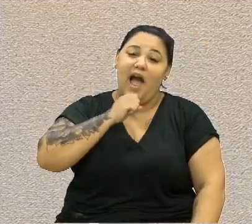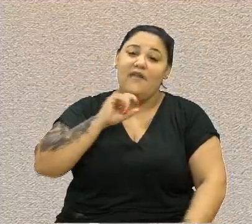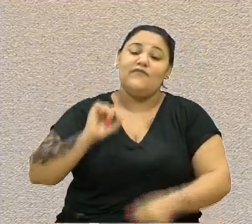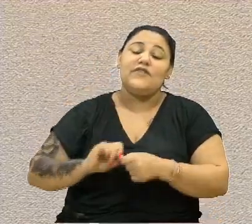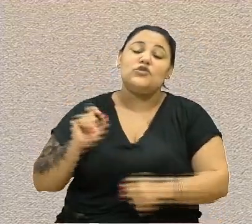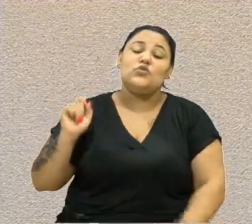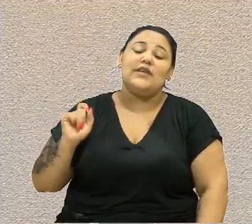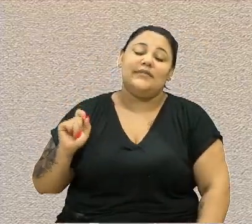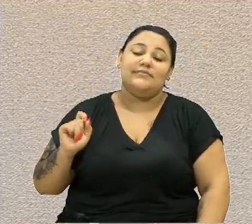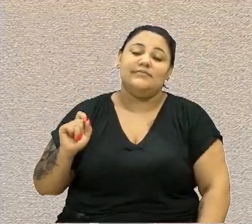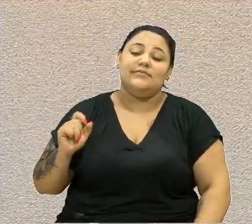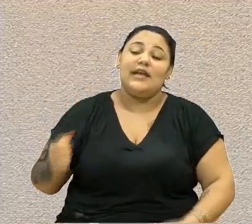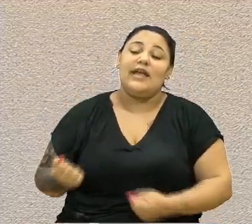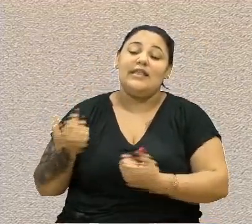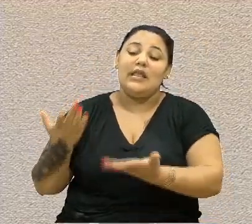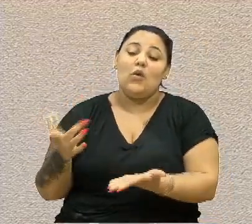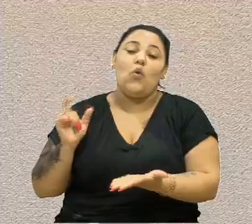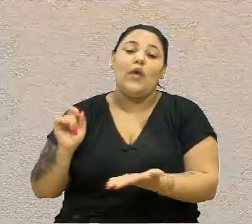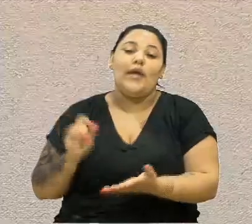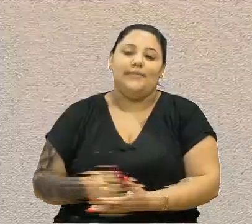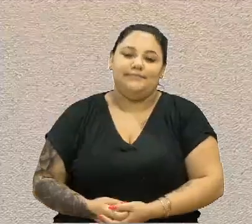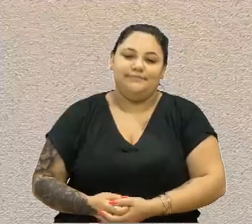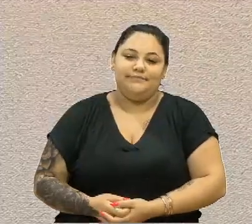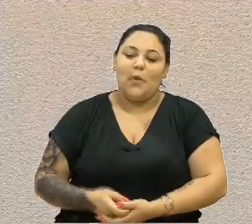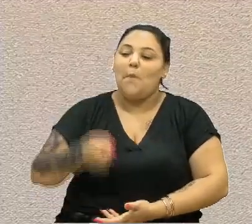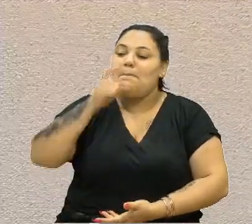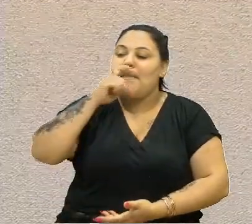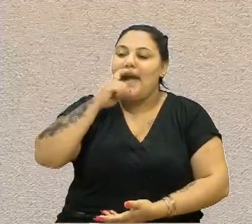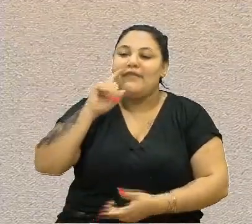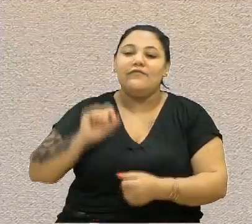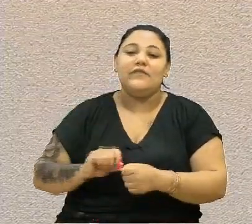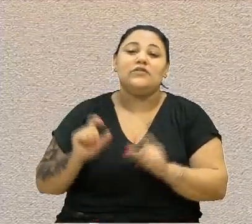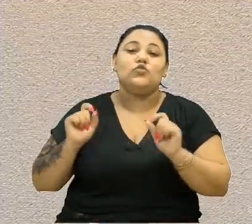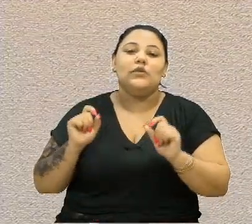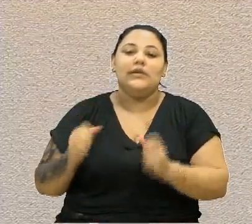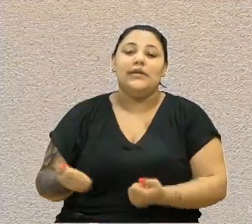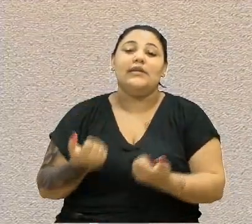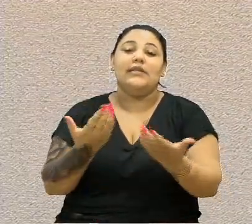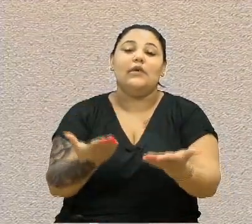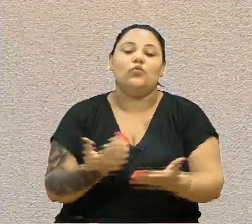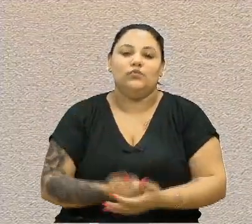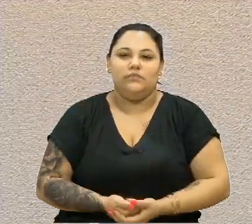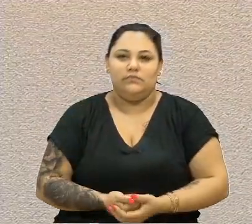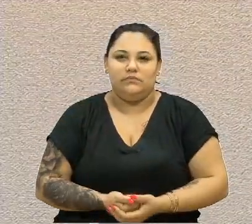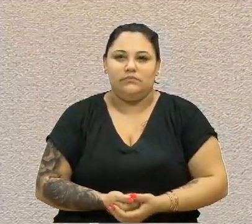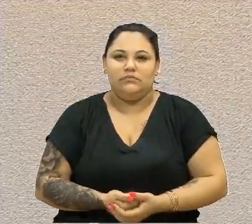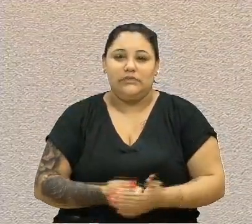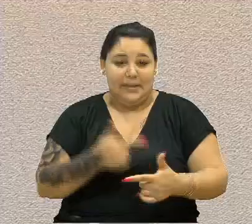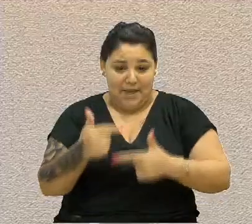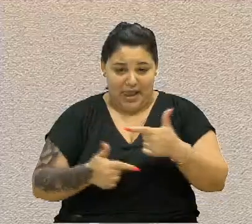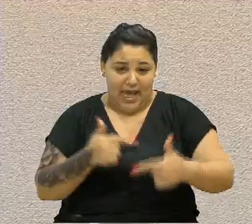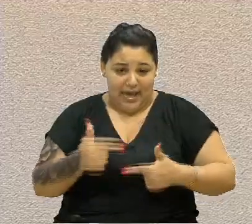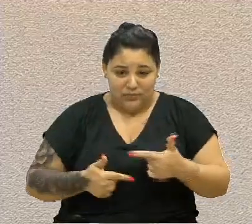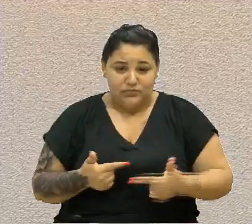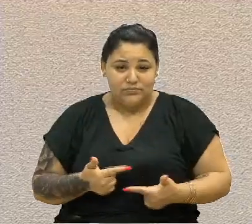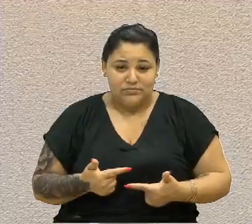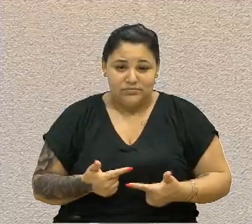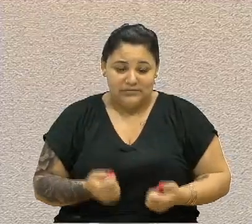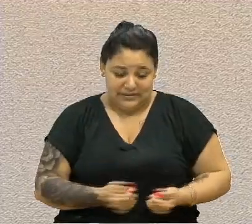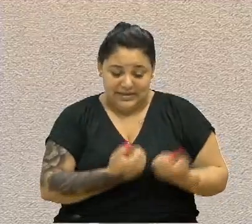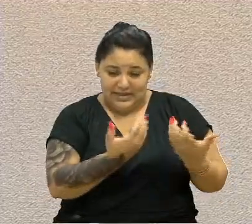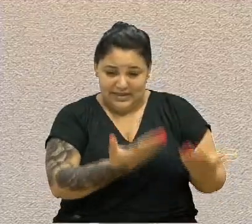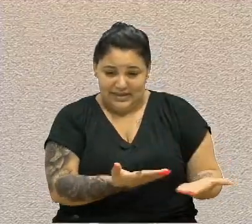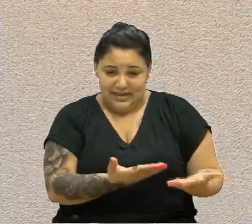Deixou o quê para ele? O pai dele fez o quê? Deixou o quê para ele? Trabalharam? Deixaram uma herança para que